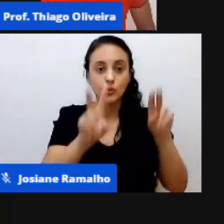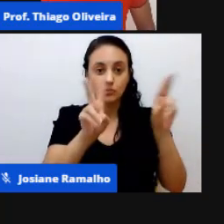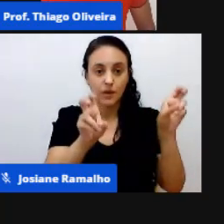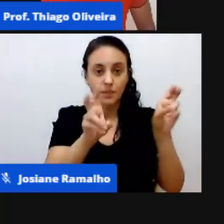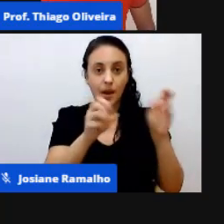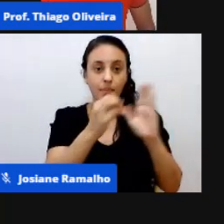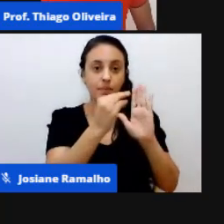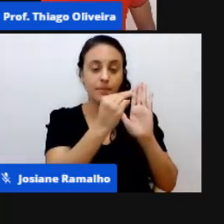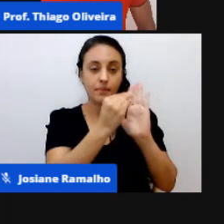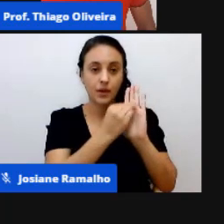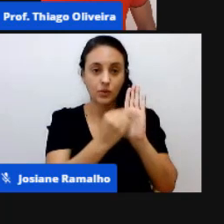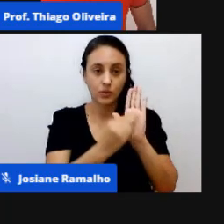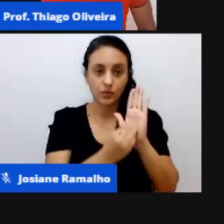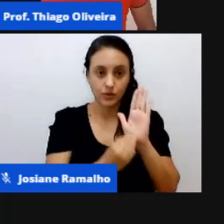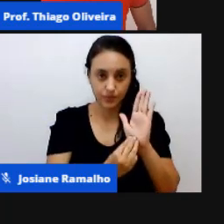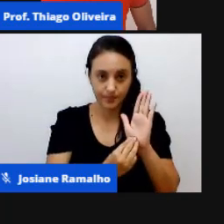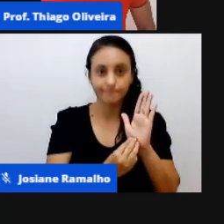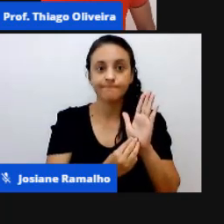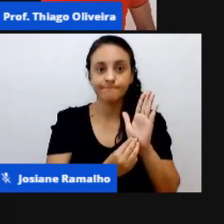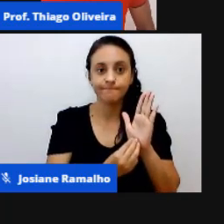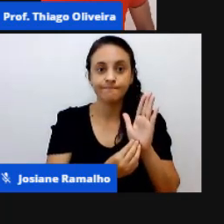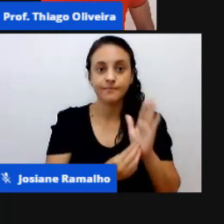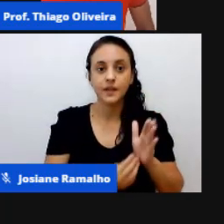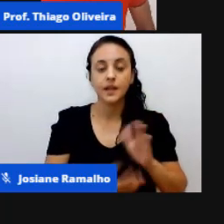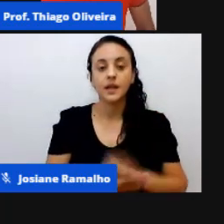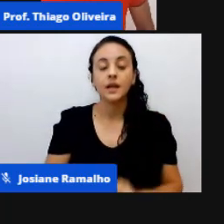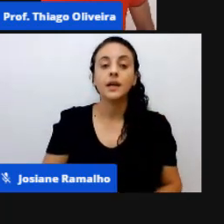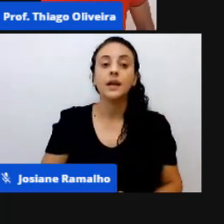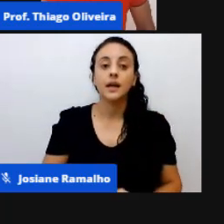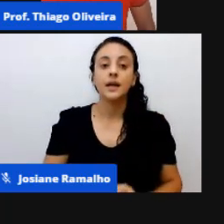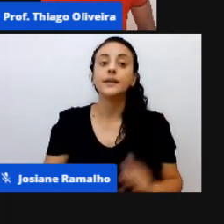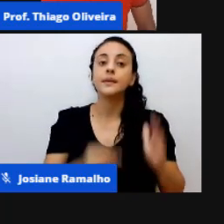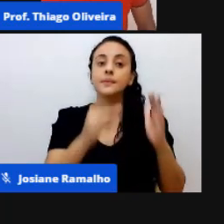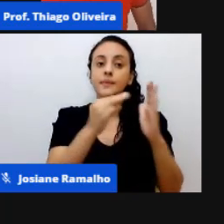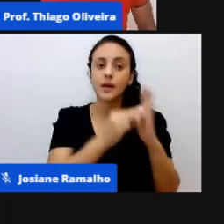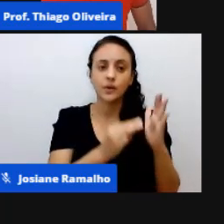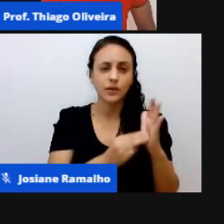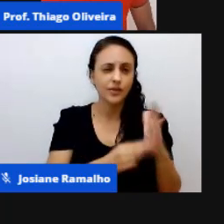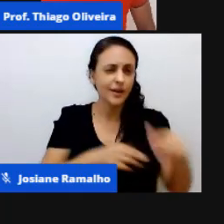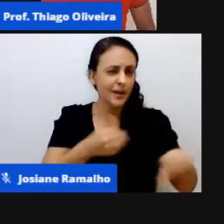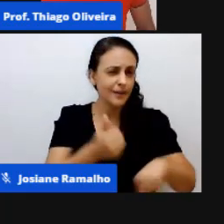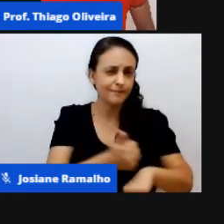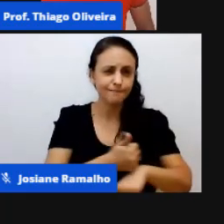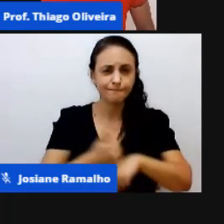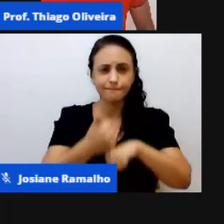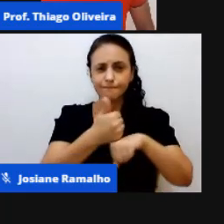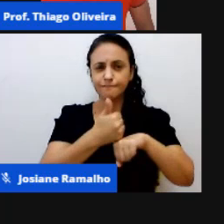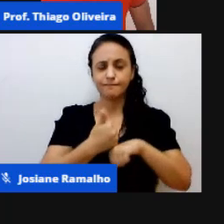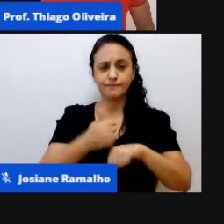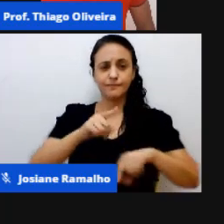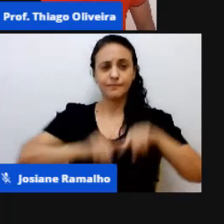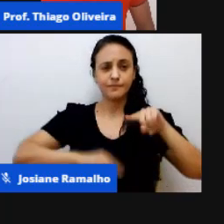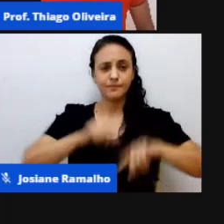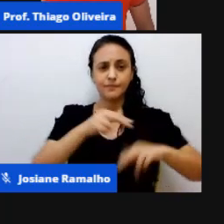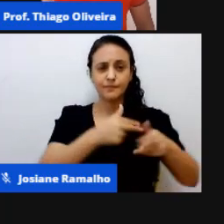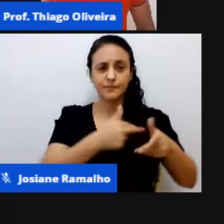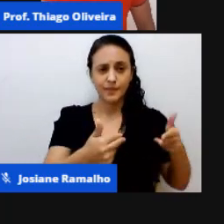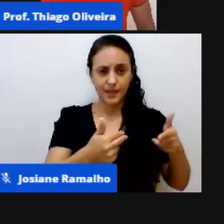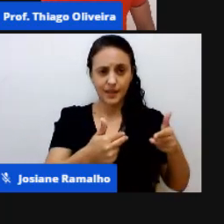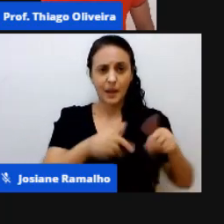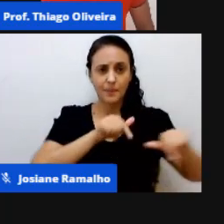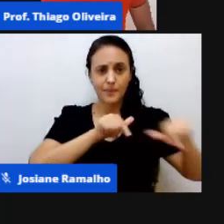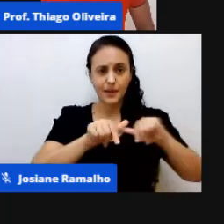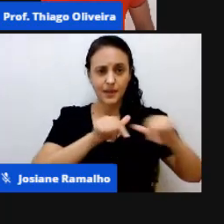metodologias, né, e a metodologia, inclusive, é a principal ferramenta de trabalho do professor. Será que